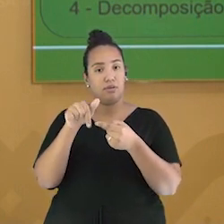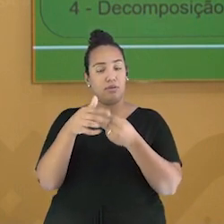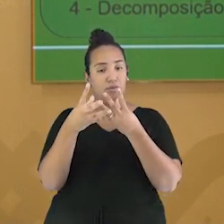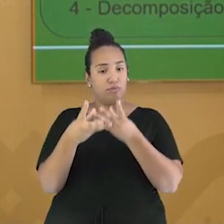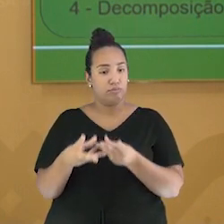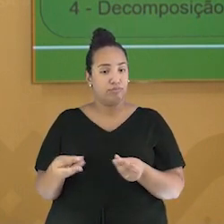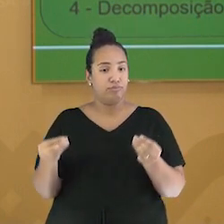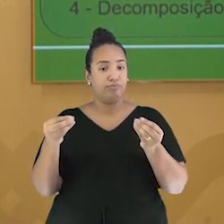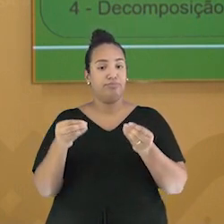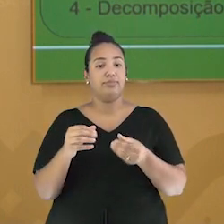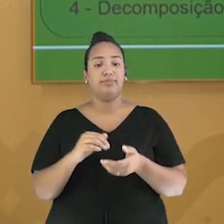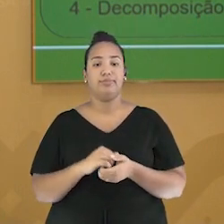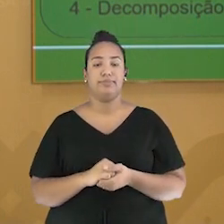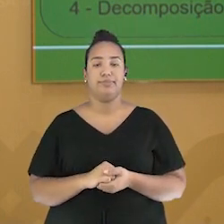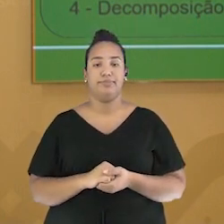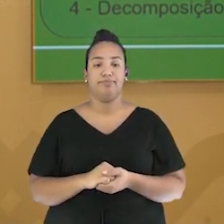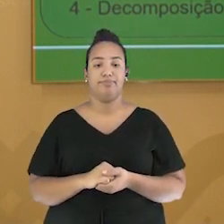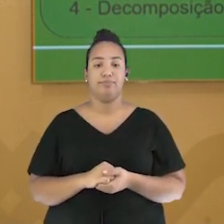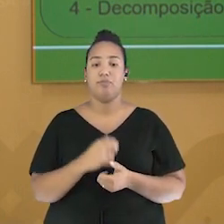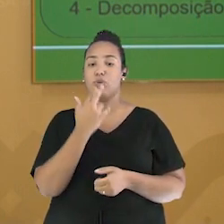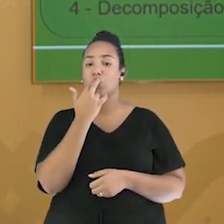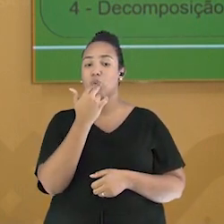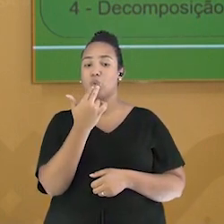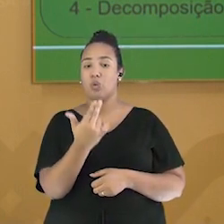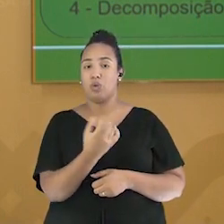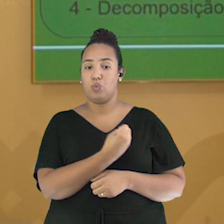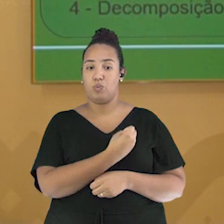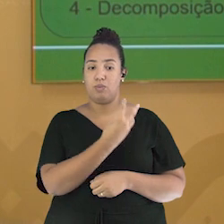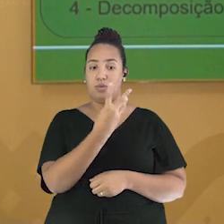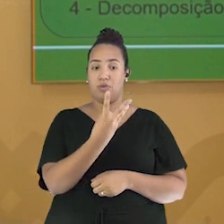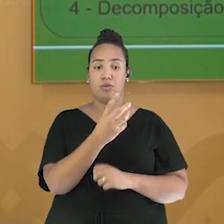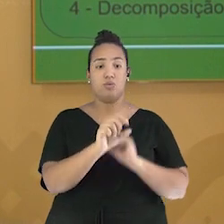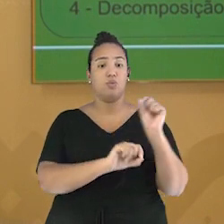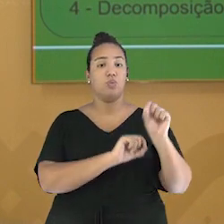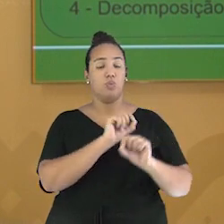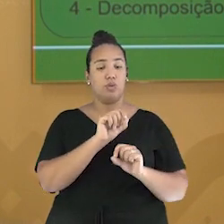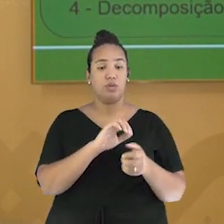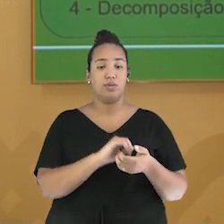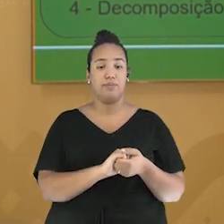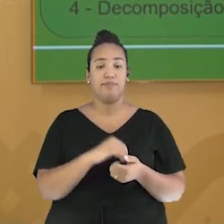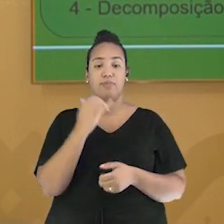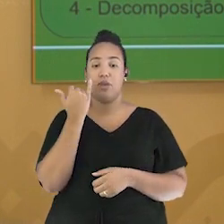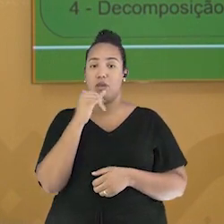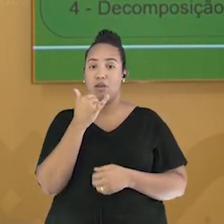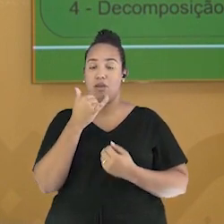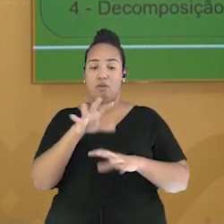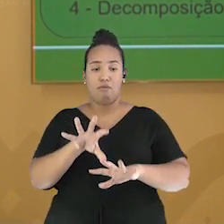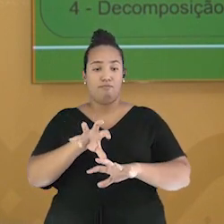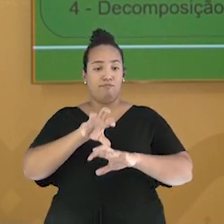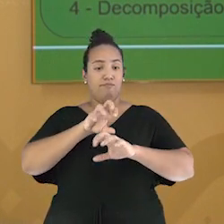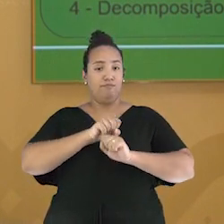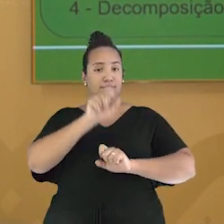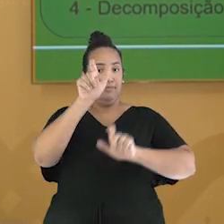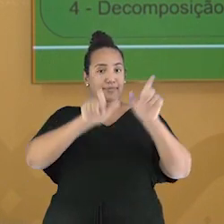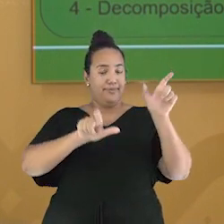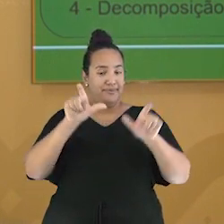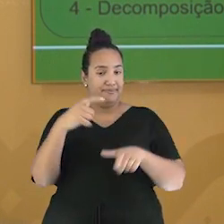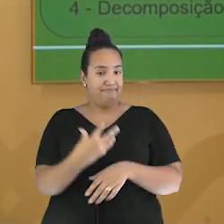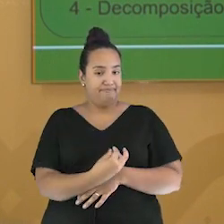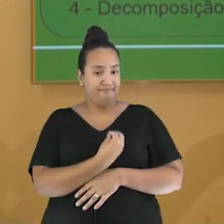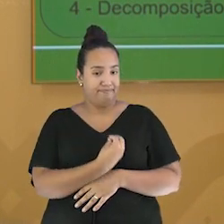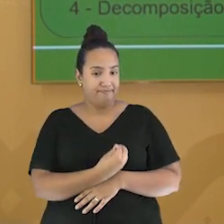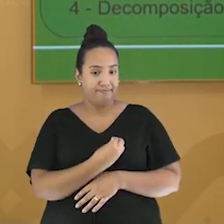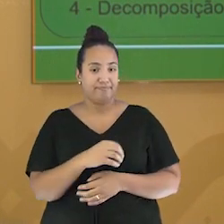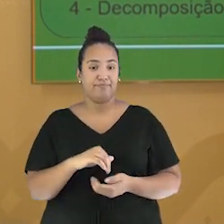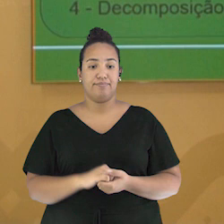matéria orgânica. E os nutrientes, que é de número 3, o que são? Eles dão energia e saúde para os seres